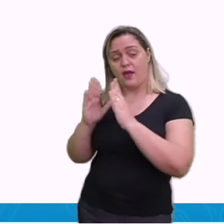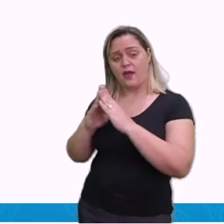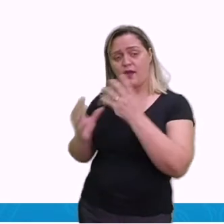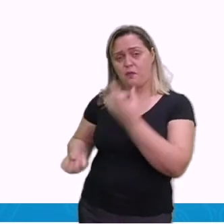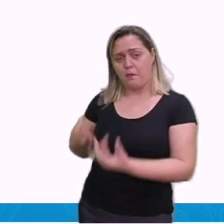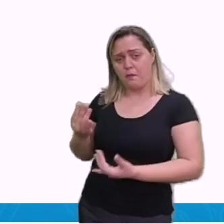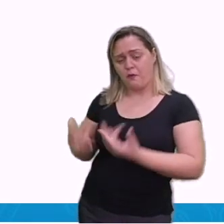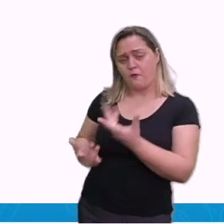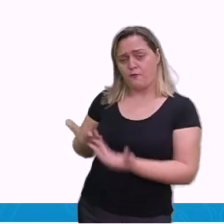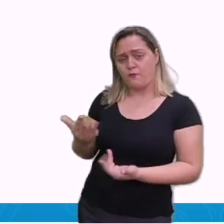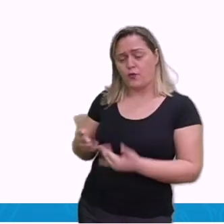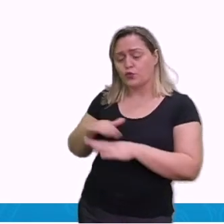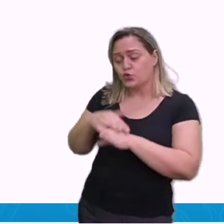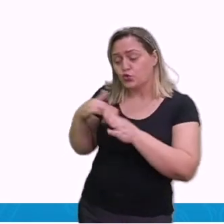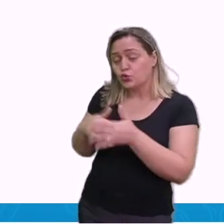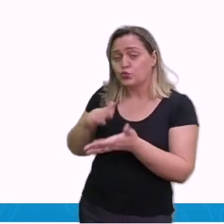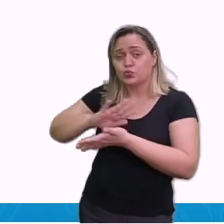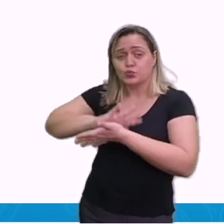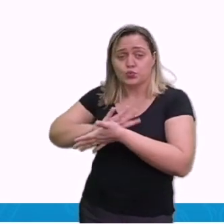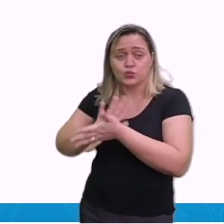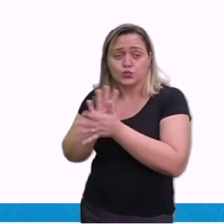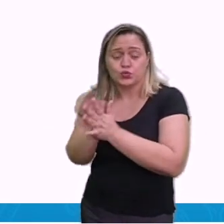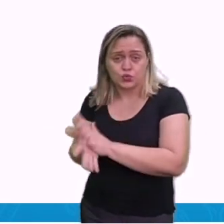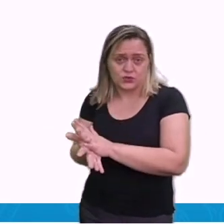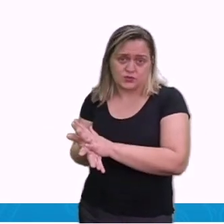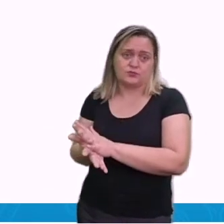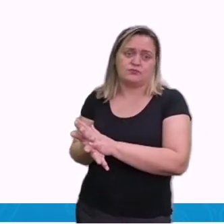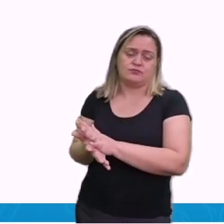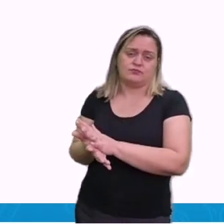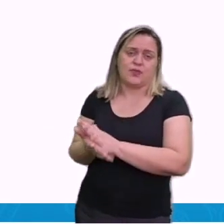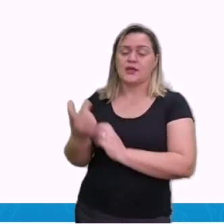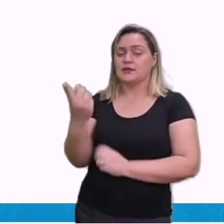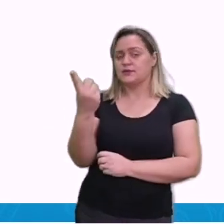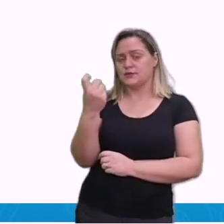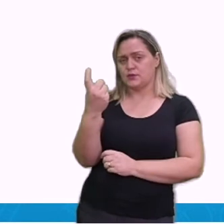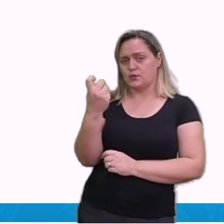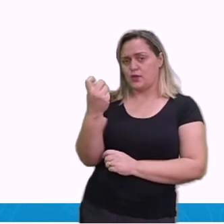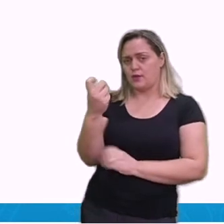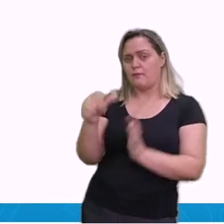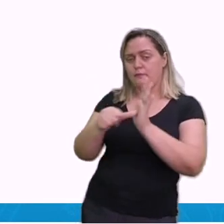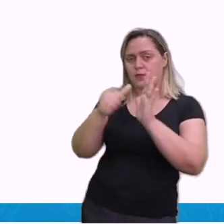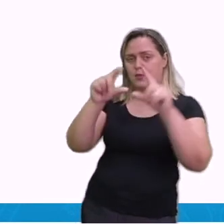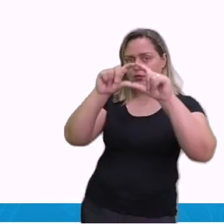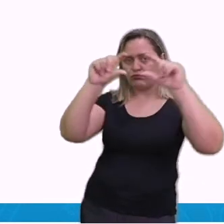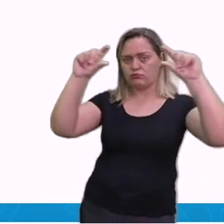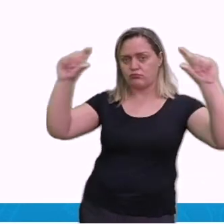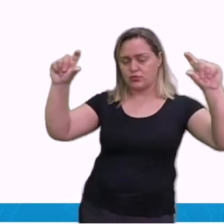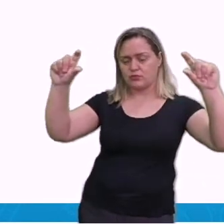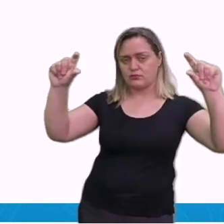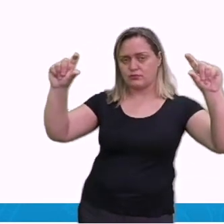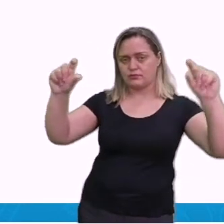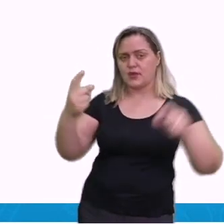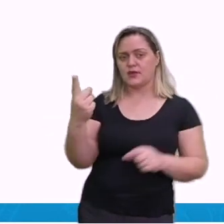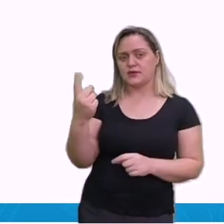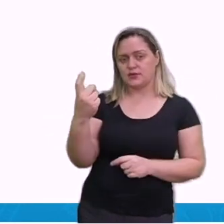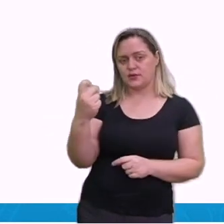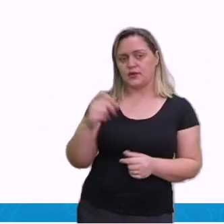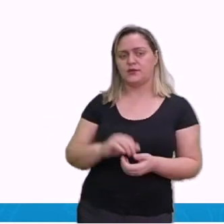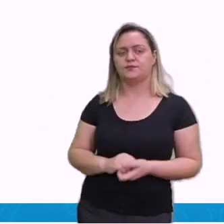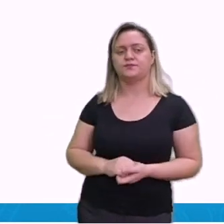fiquem atentos também a essa situação. E a gente tem algumas frases. A casa pegou fogo e ficou